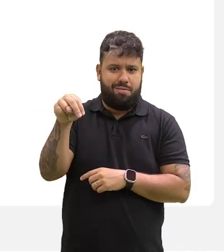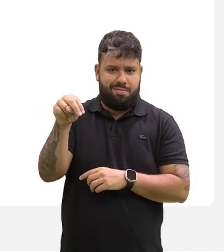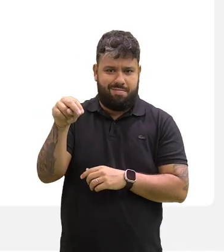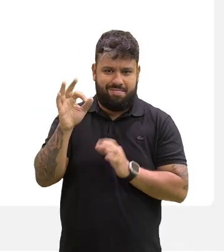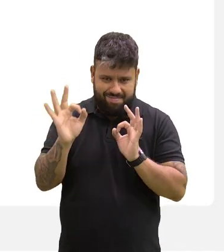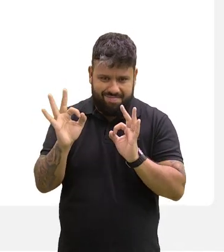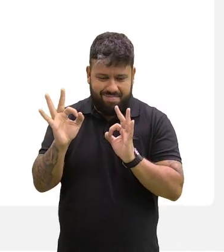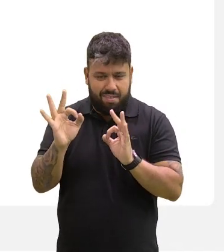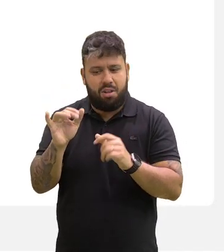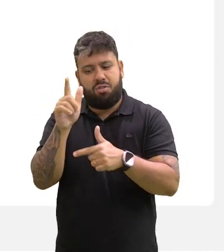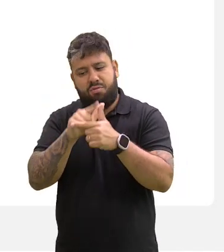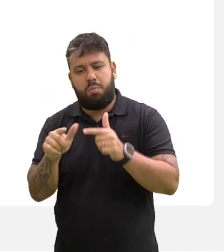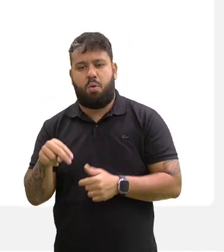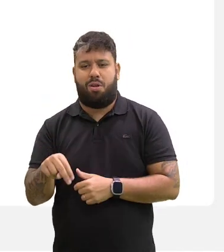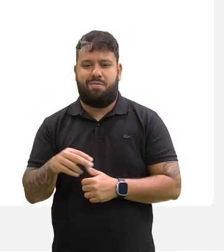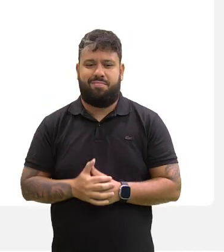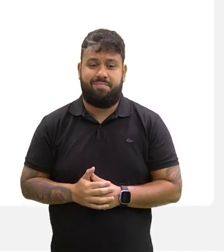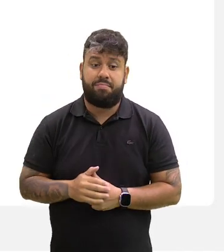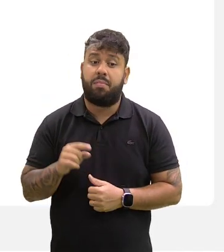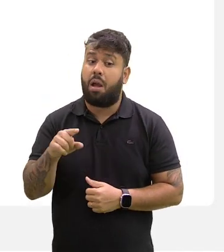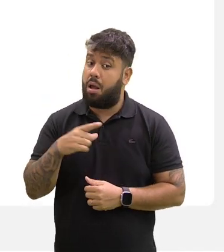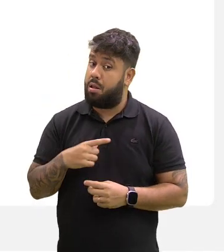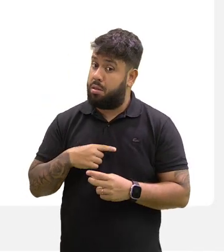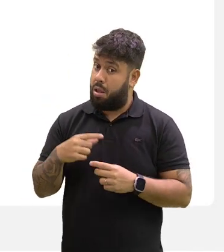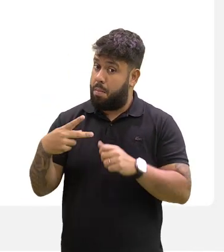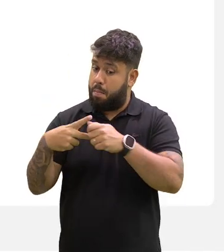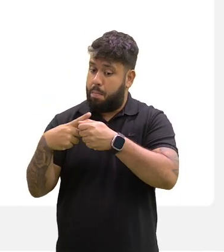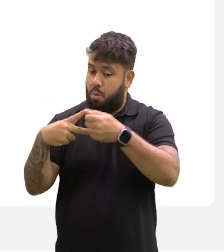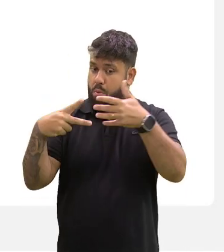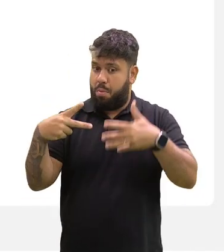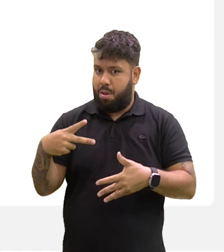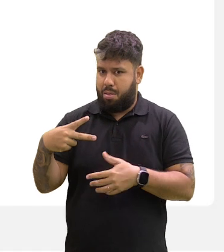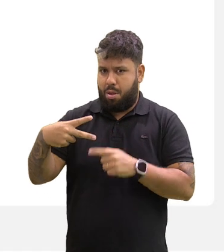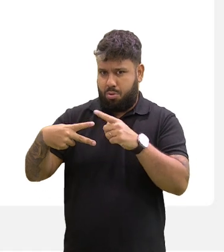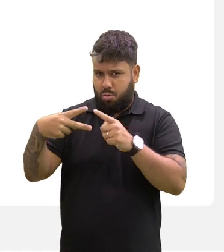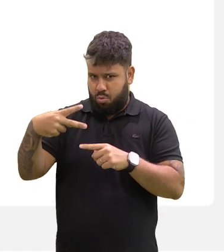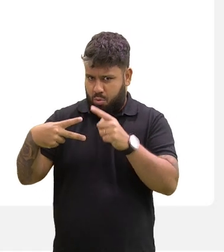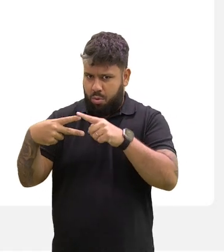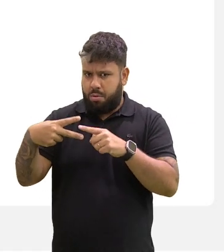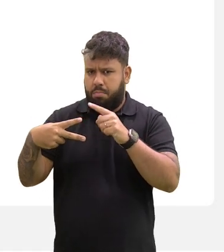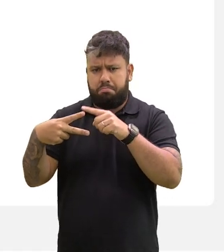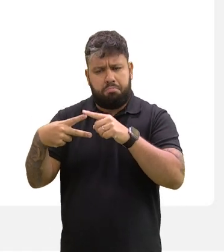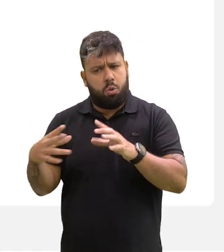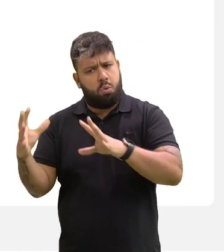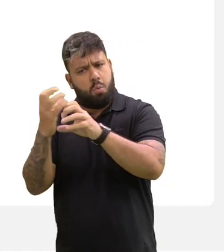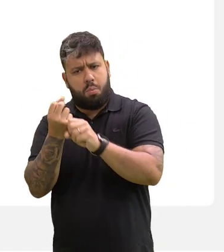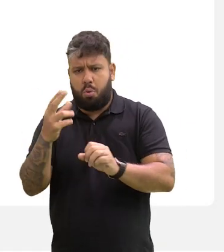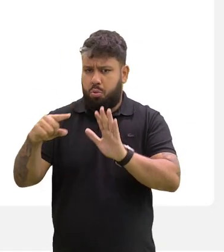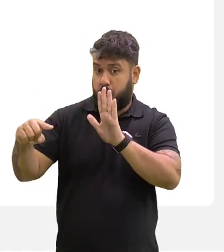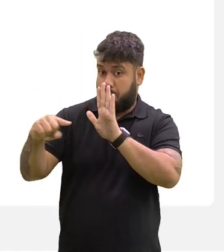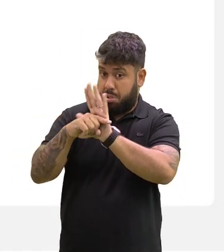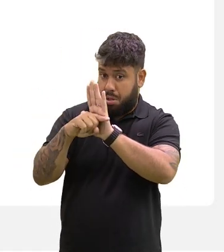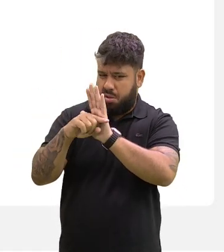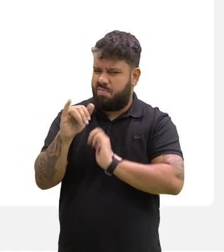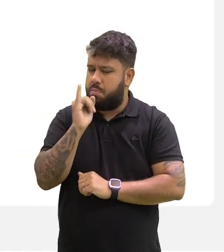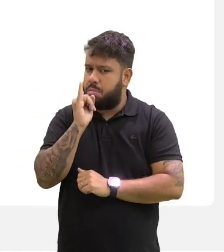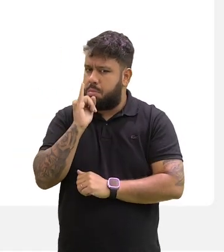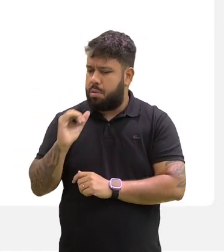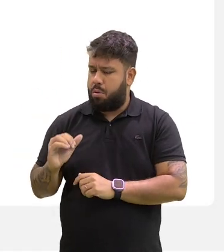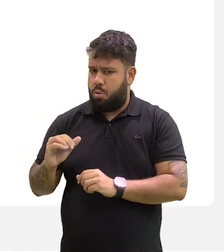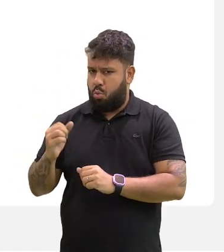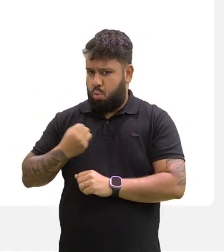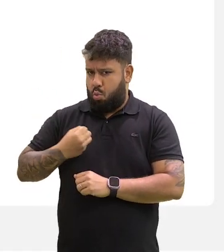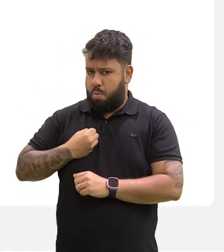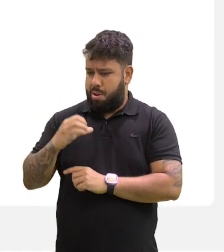propriedades para a média aritmética. Primeira, somando-se ou subtraindo-se uma constante c a todos